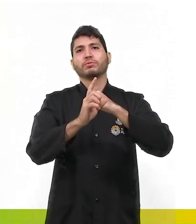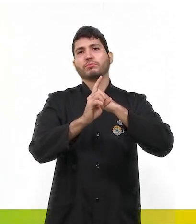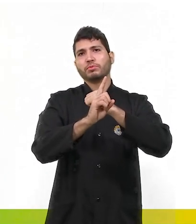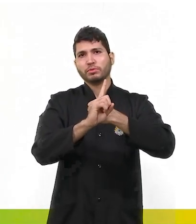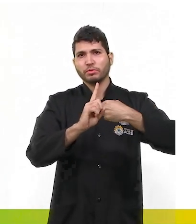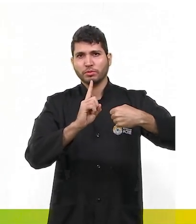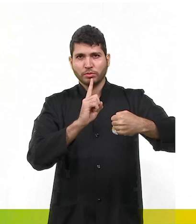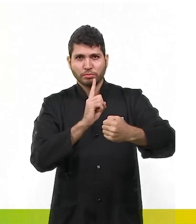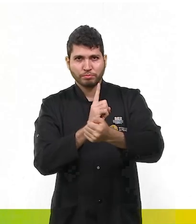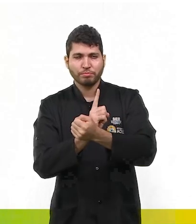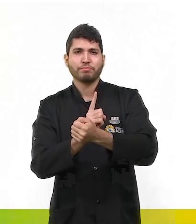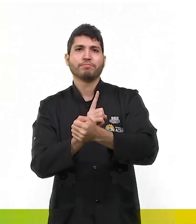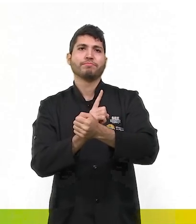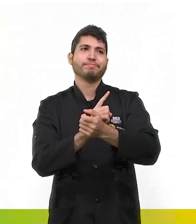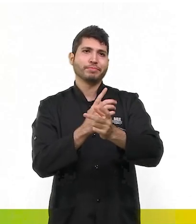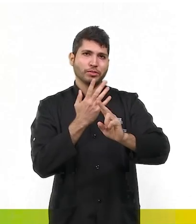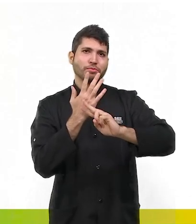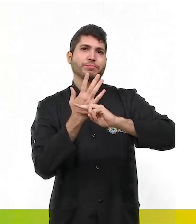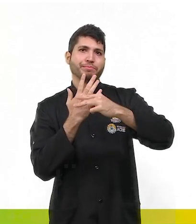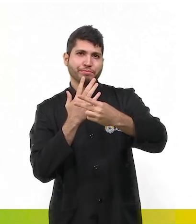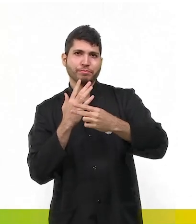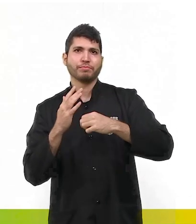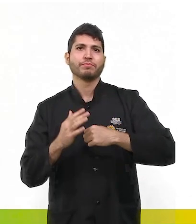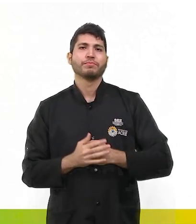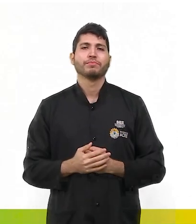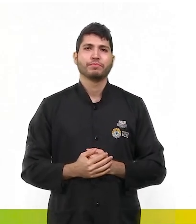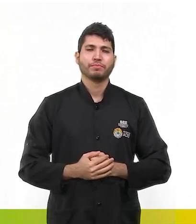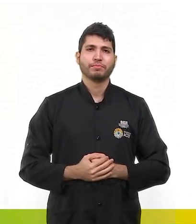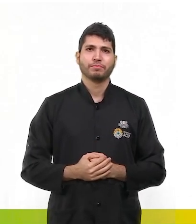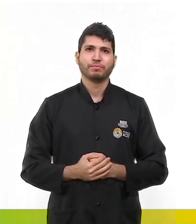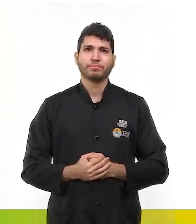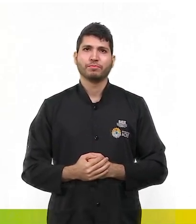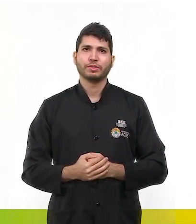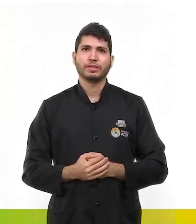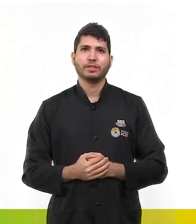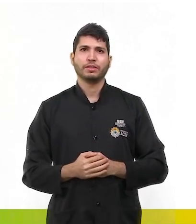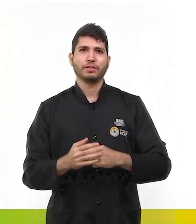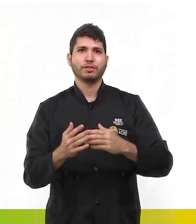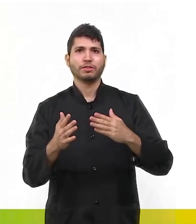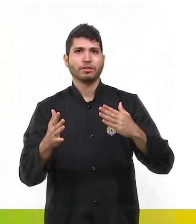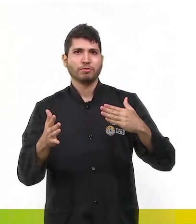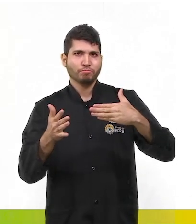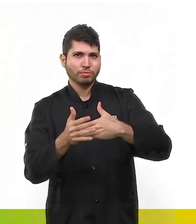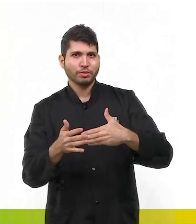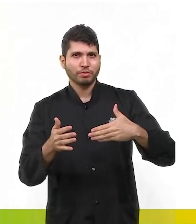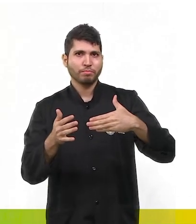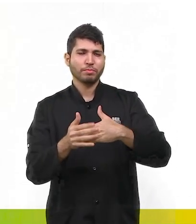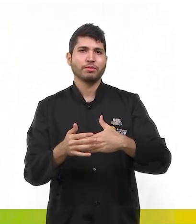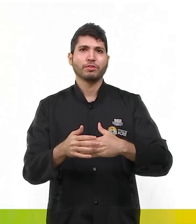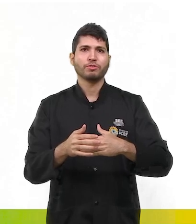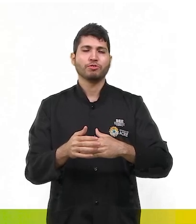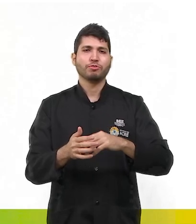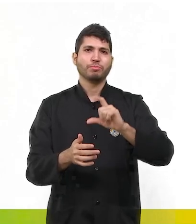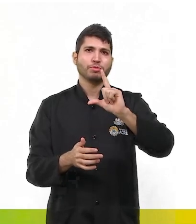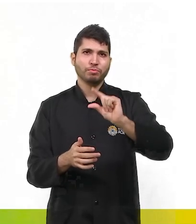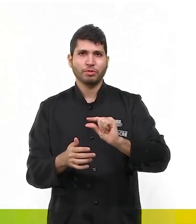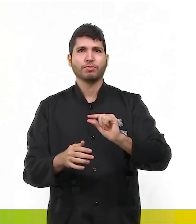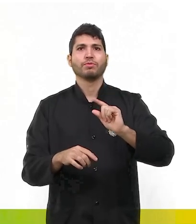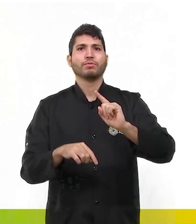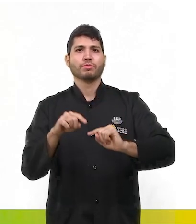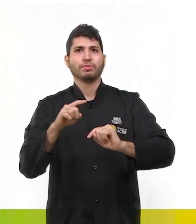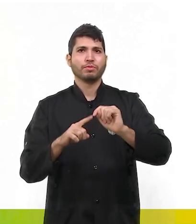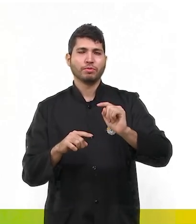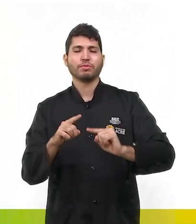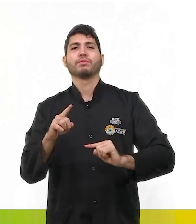quê? Além da exclusão social, o esgotamento dos recursos naturais. Olha que problema. Então,